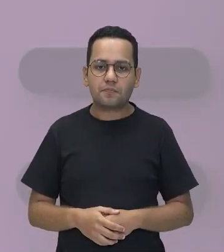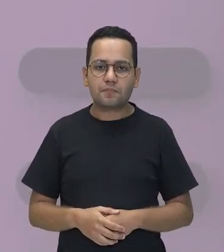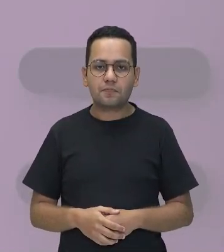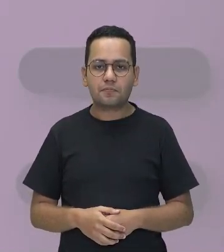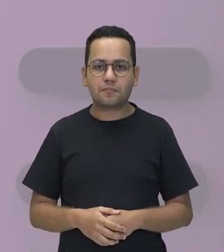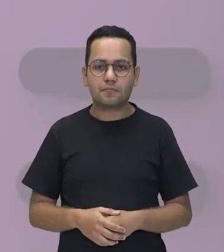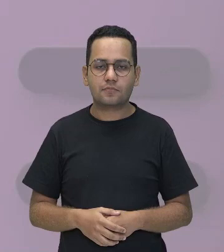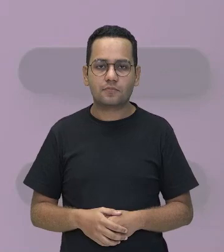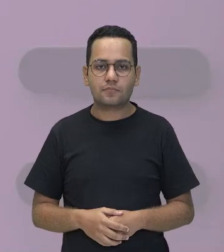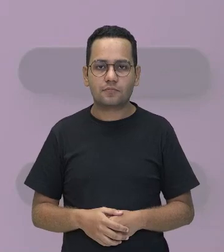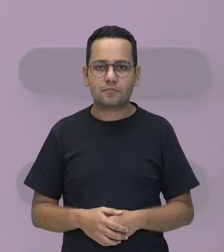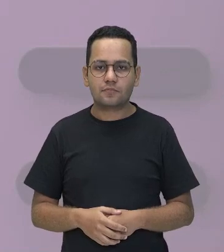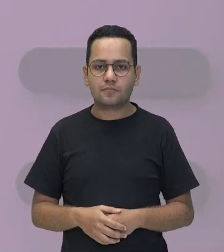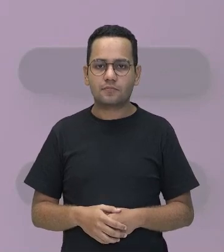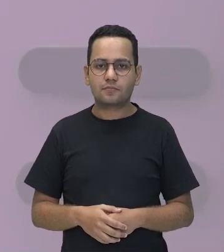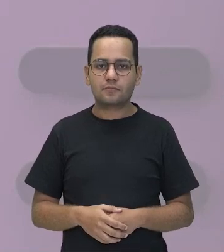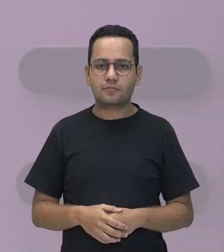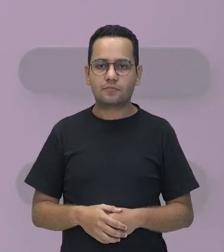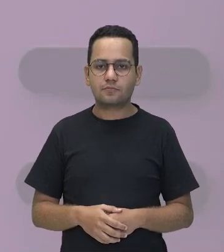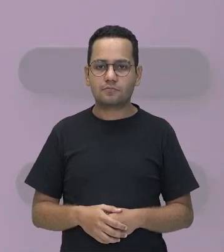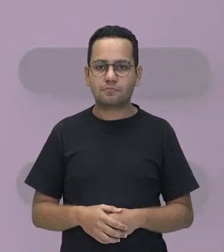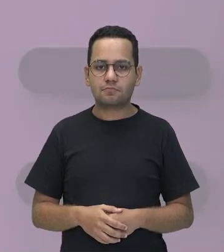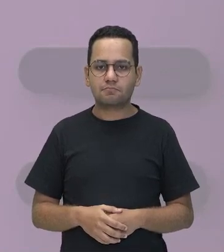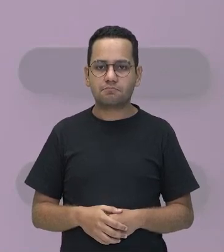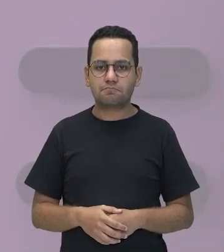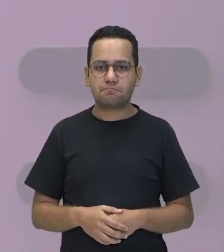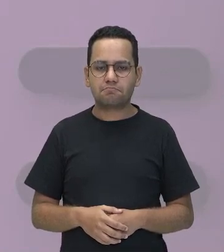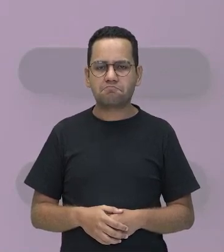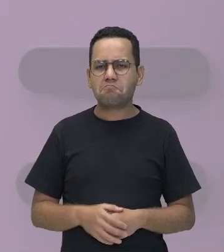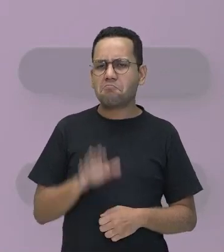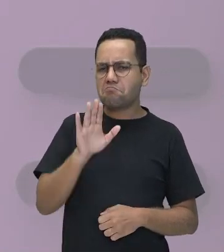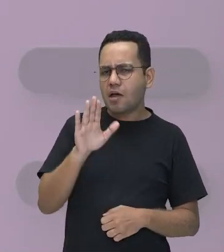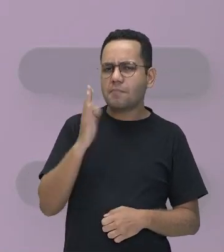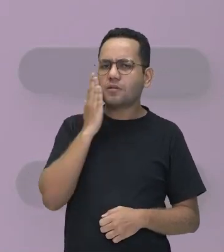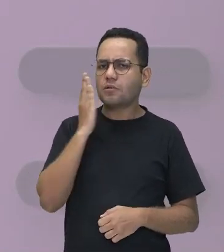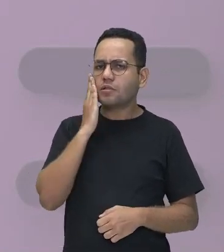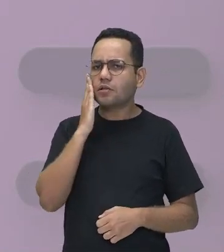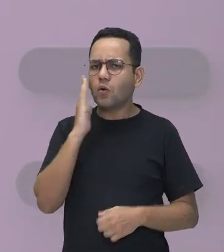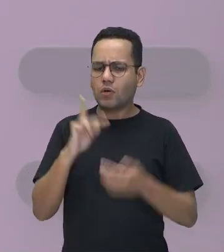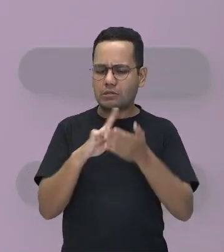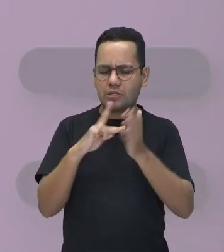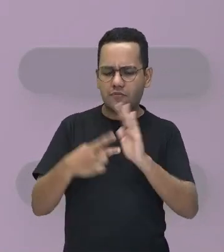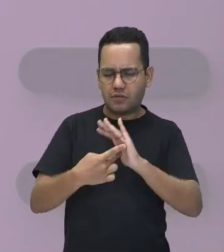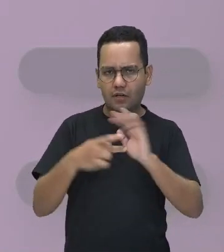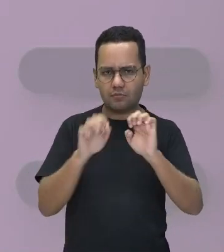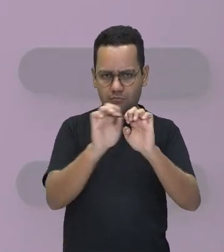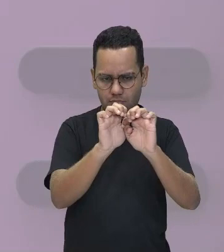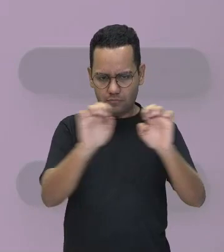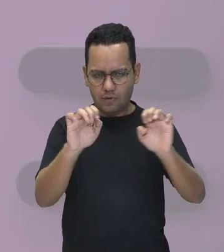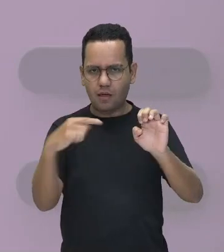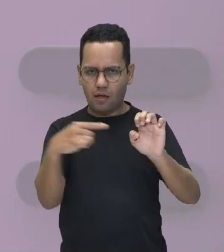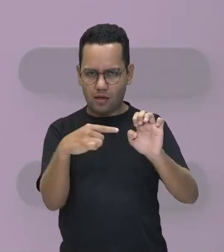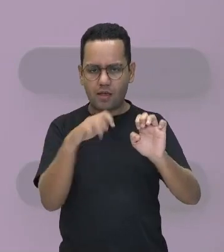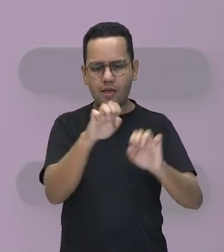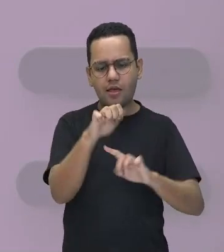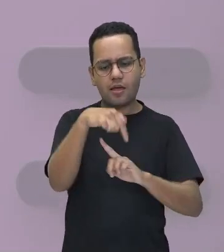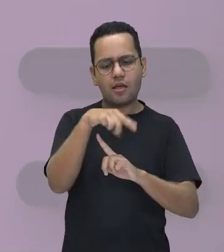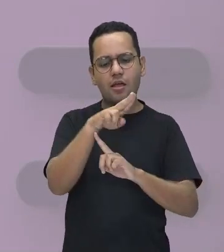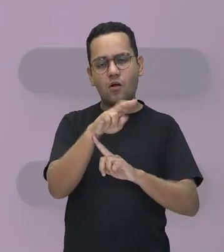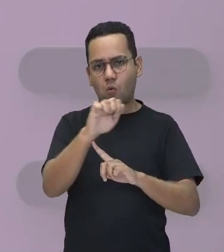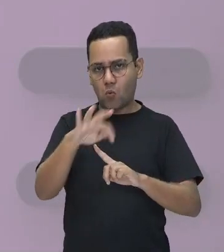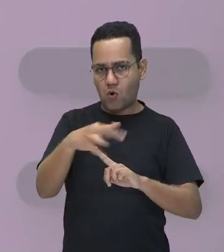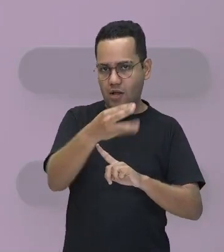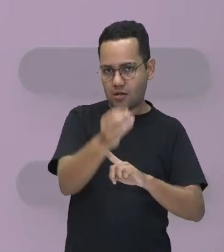precisa eh primeiro entender o que é uma equação né uma equação você sabe que é diferente de uma